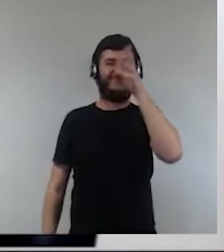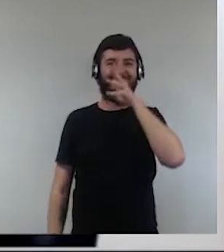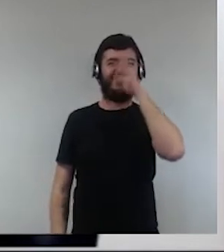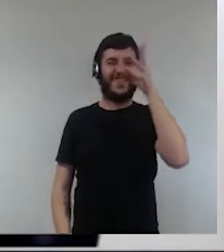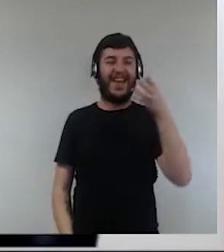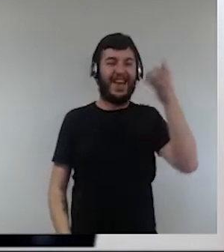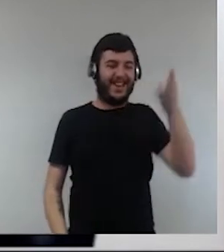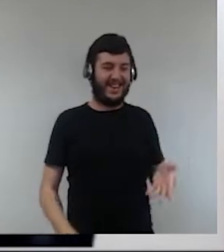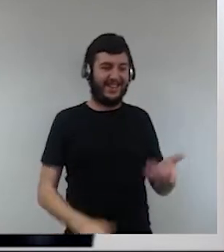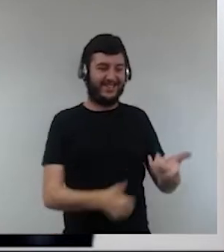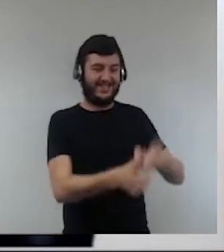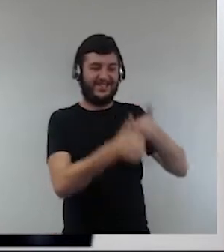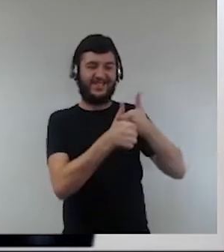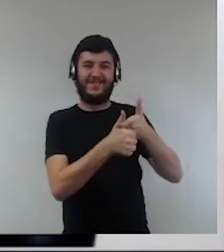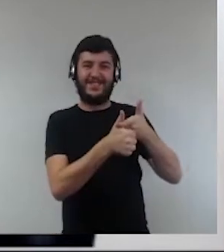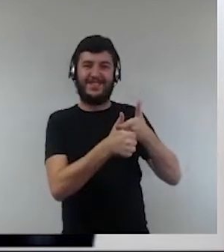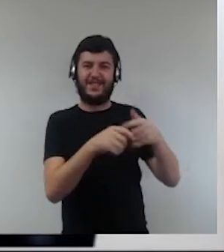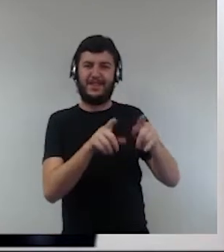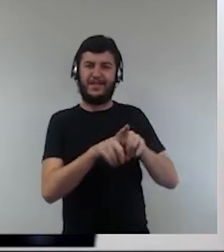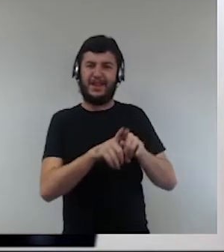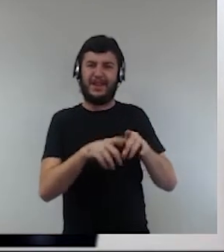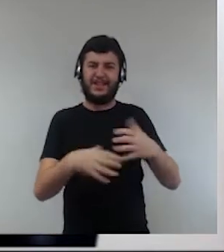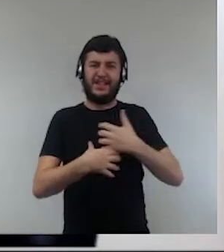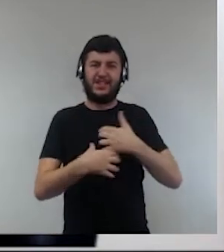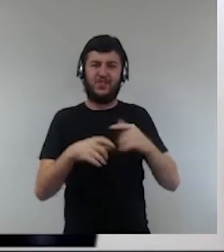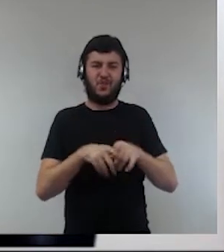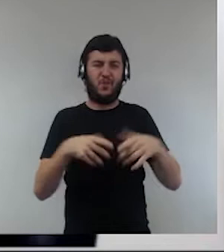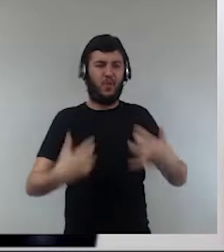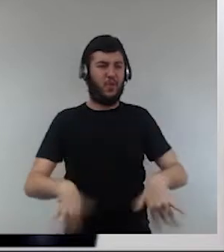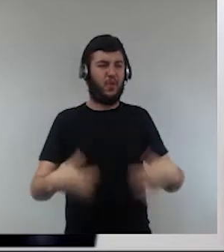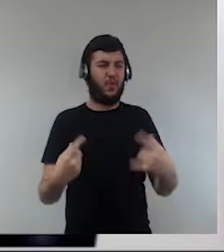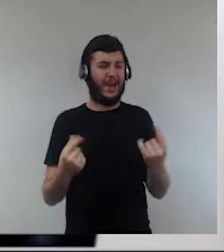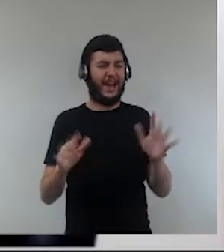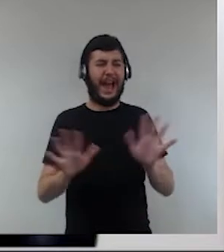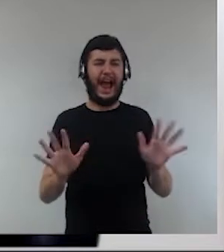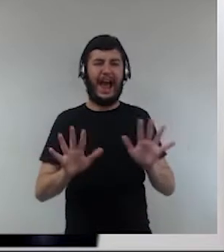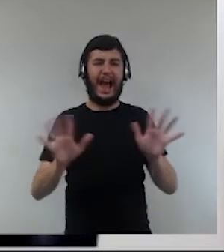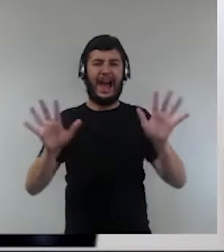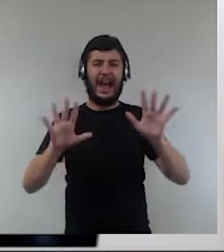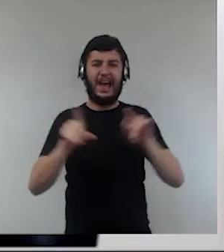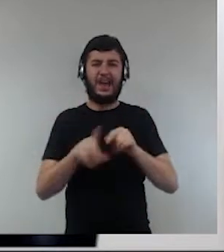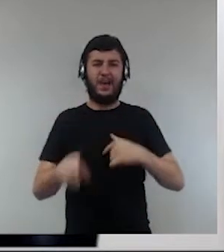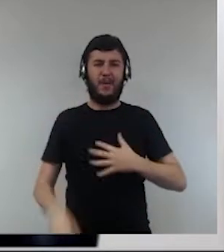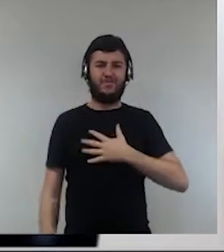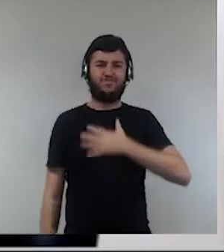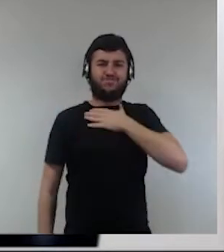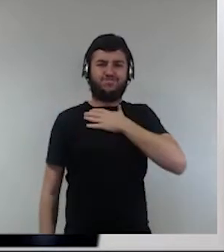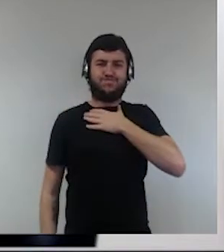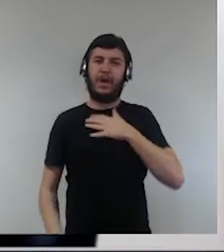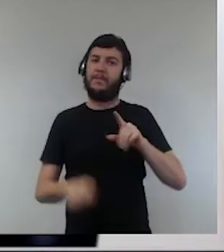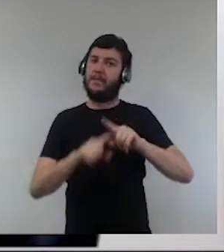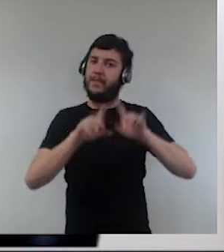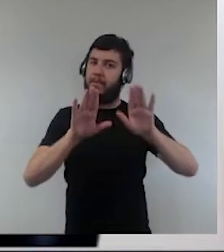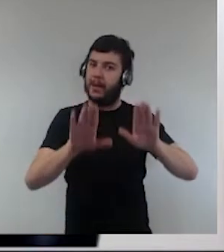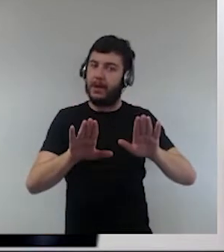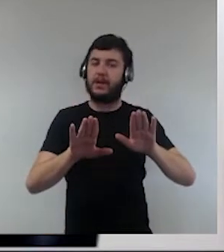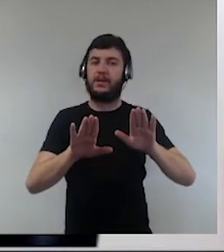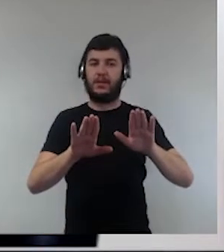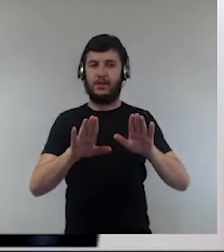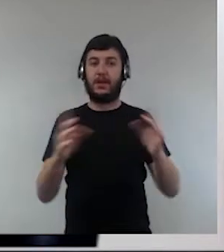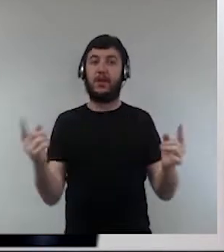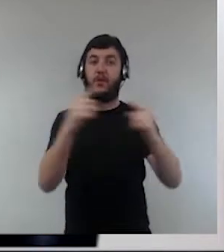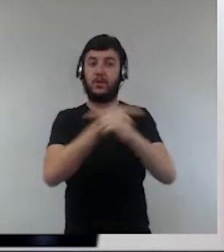se tornou excessivamente onerosa para o devedor. Mas, de outro lado, há necessidade